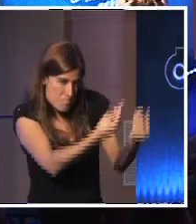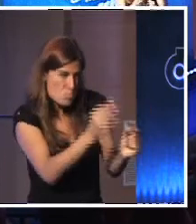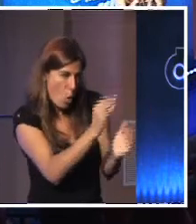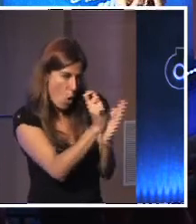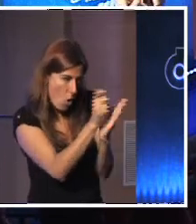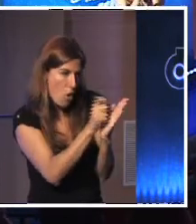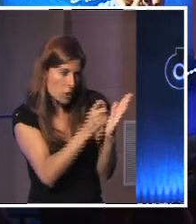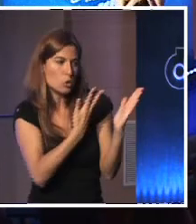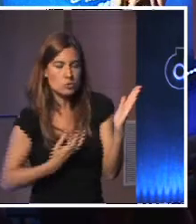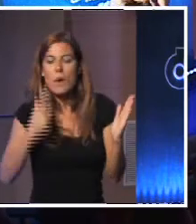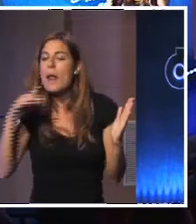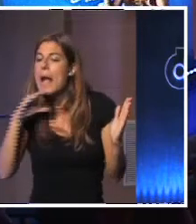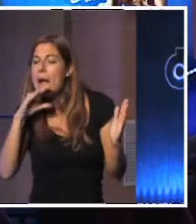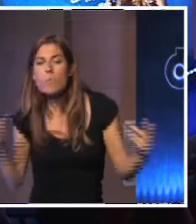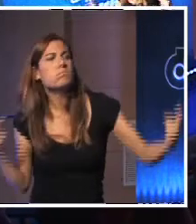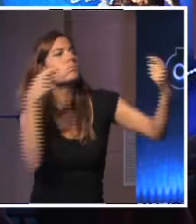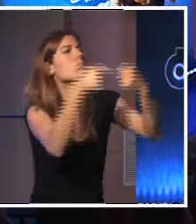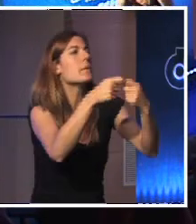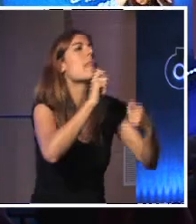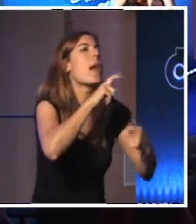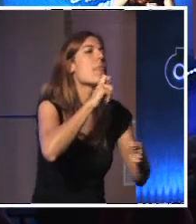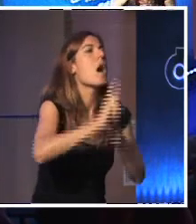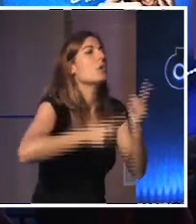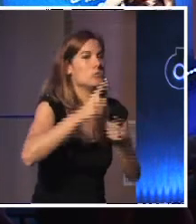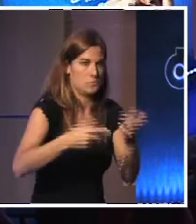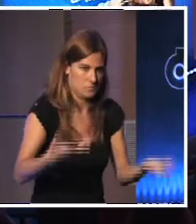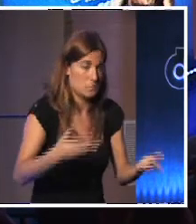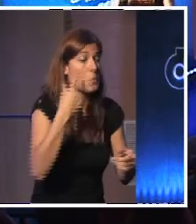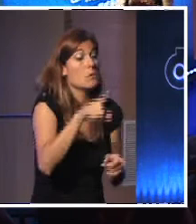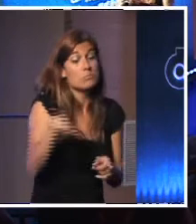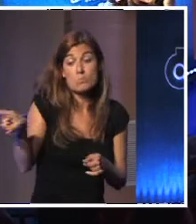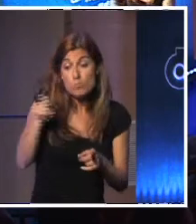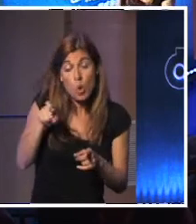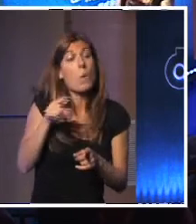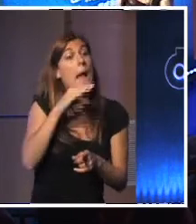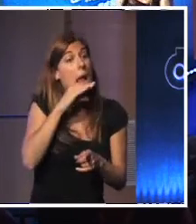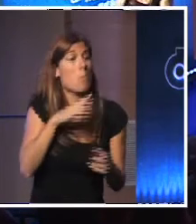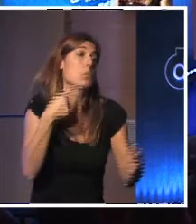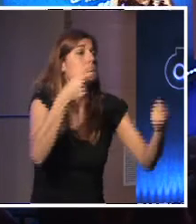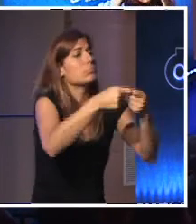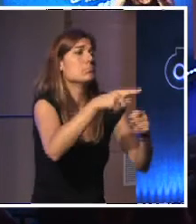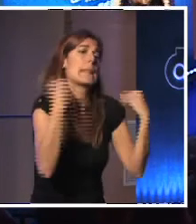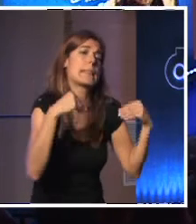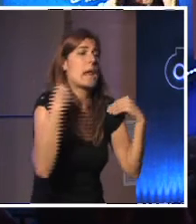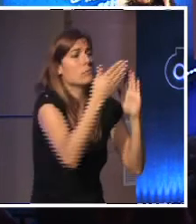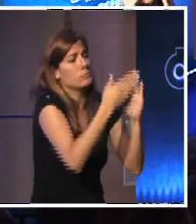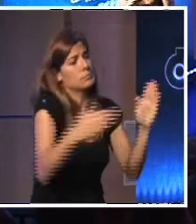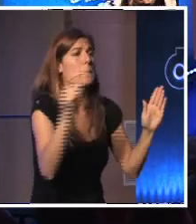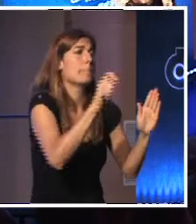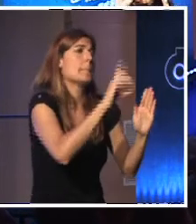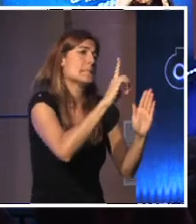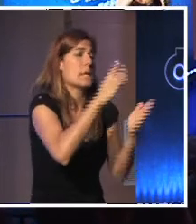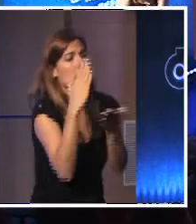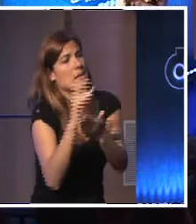condições para esse utente. Seleciona-se então o cão indicado e o treino inicia-se nos tais 6 a 12